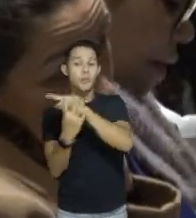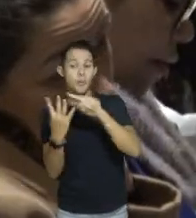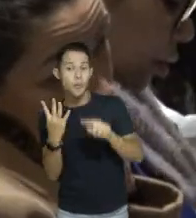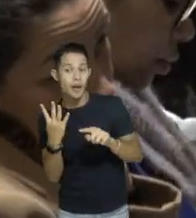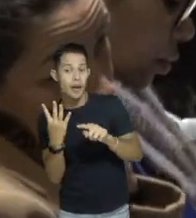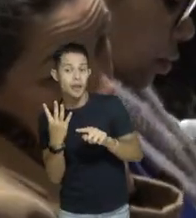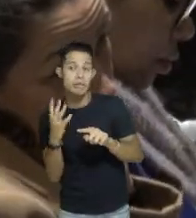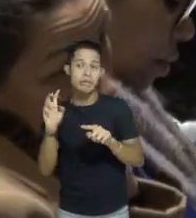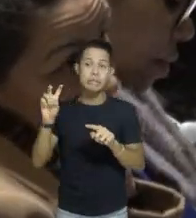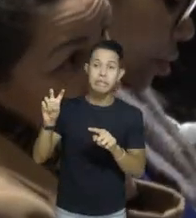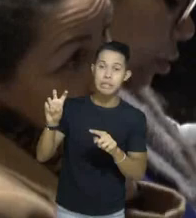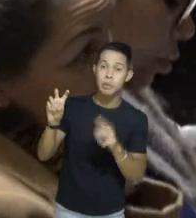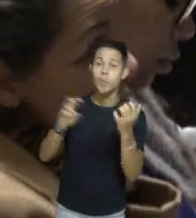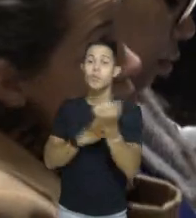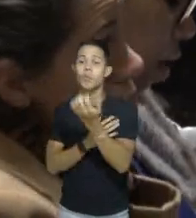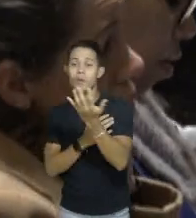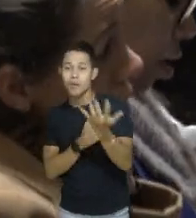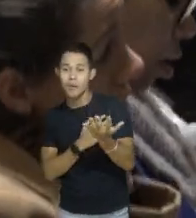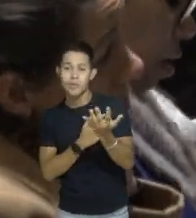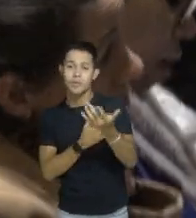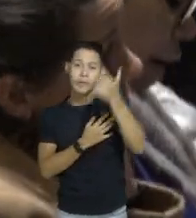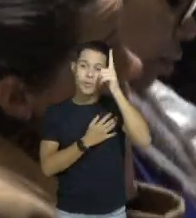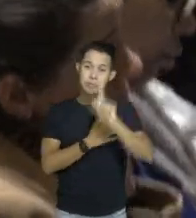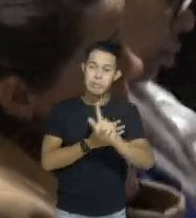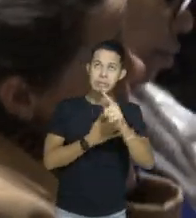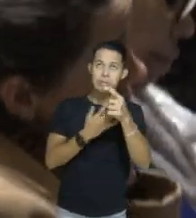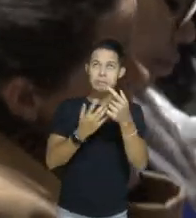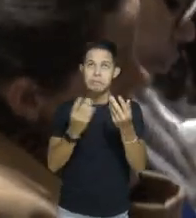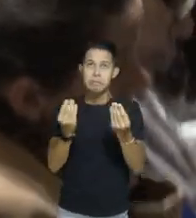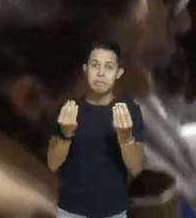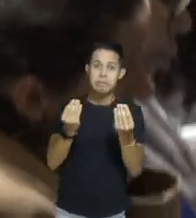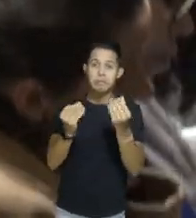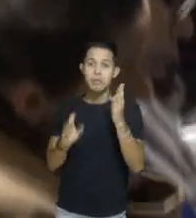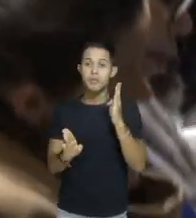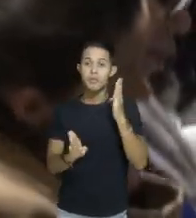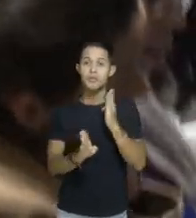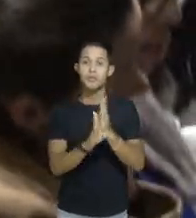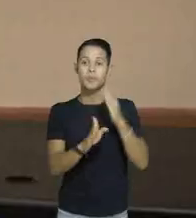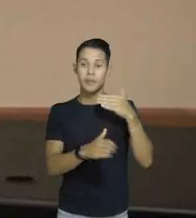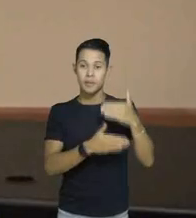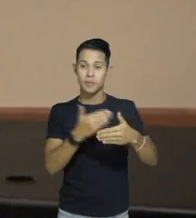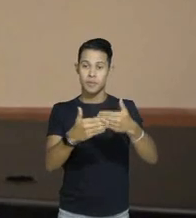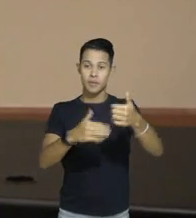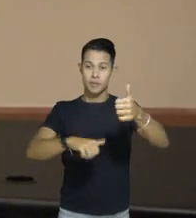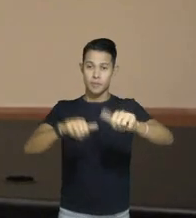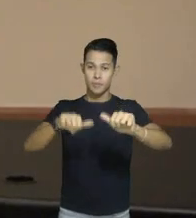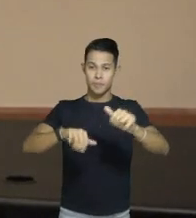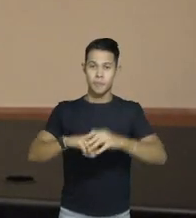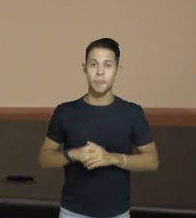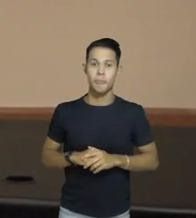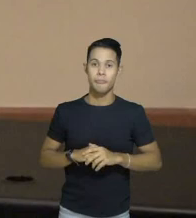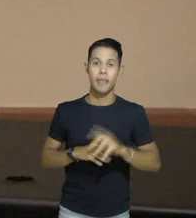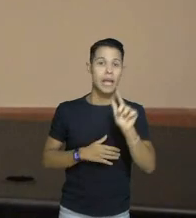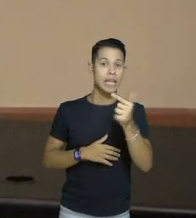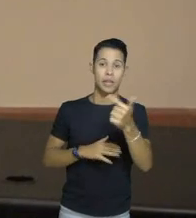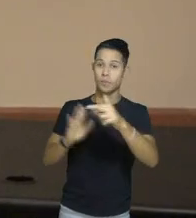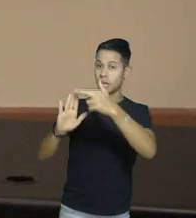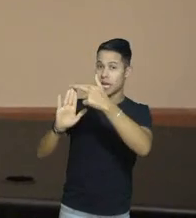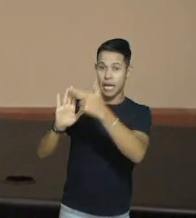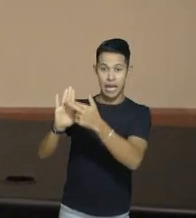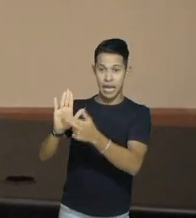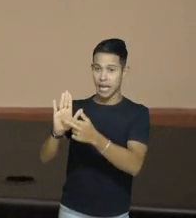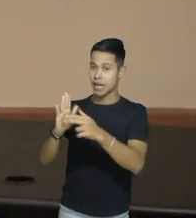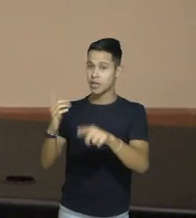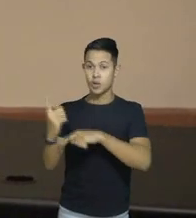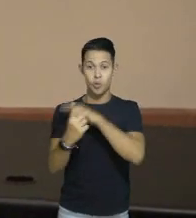alguma que dê para a gente dar uma tateada para saber no meio de um processo de avaliação? Não tem um critério de um item, 2, 3 ou 4.